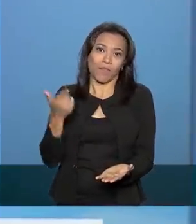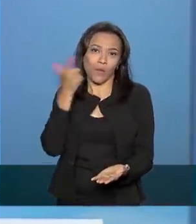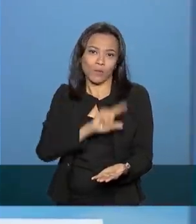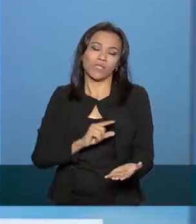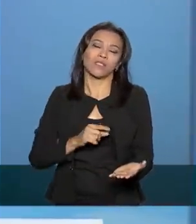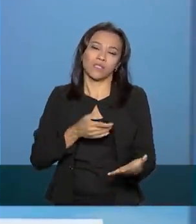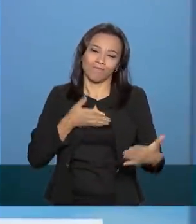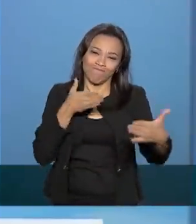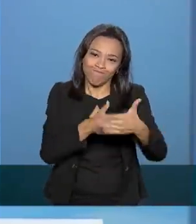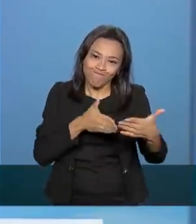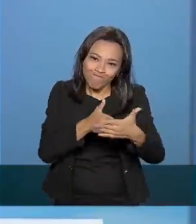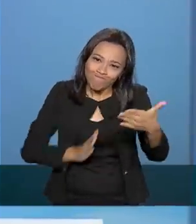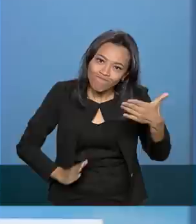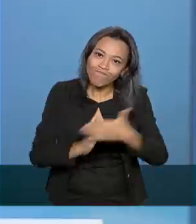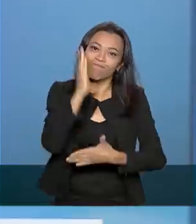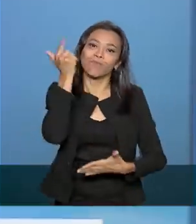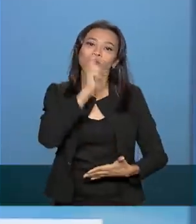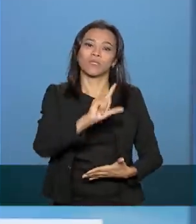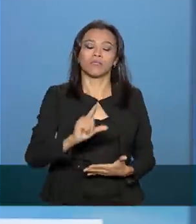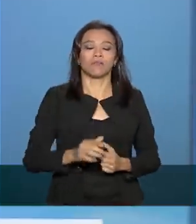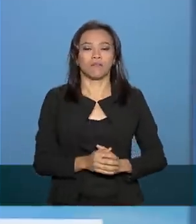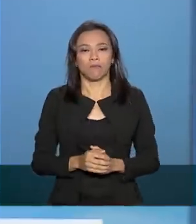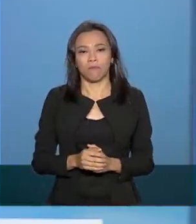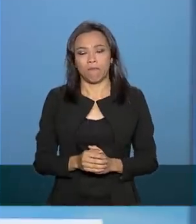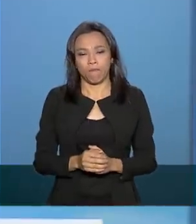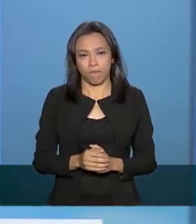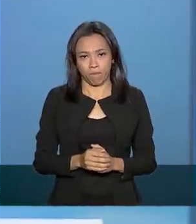obstáculos. Povo